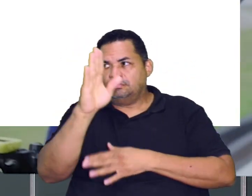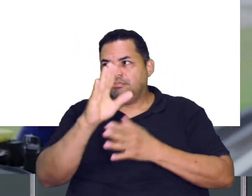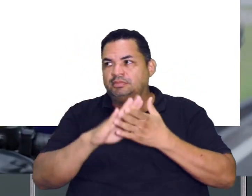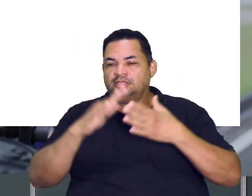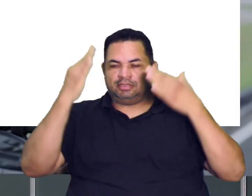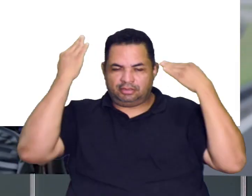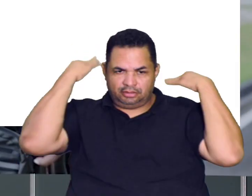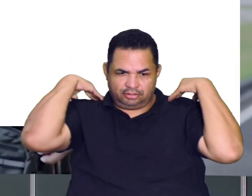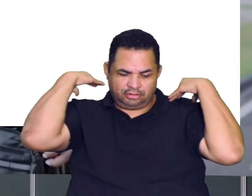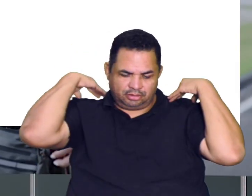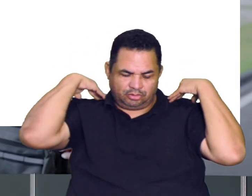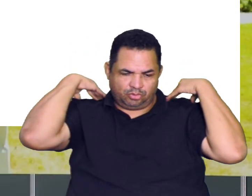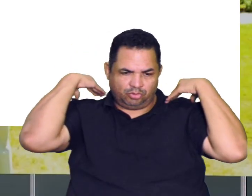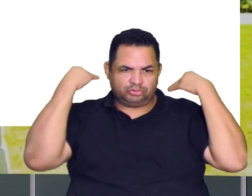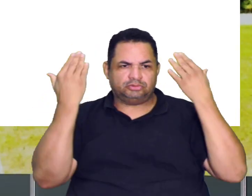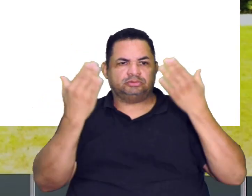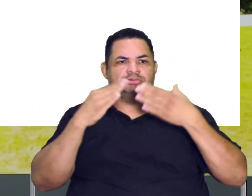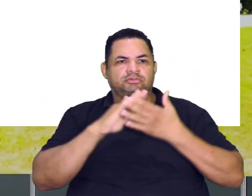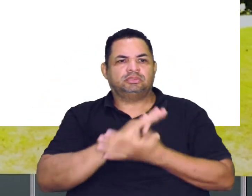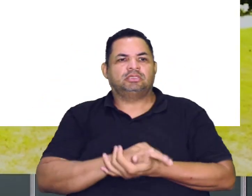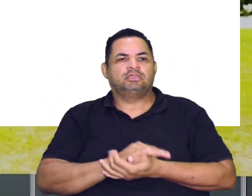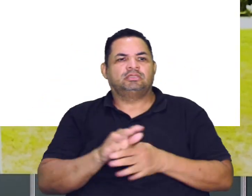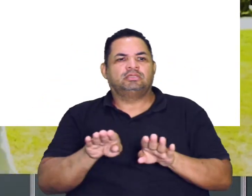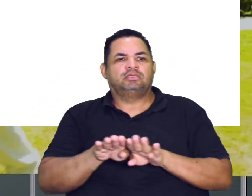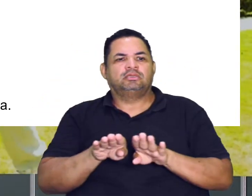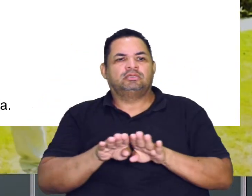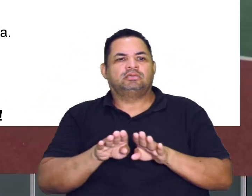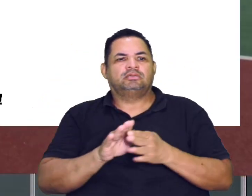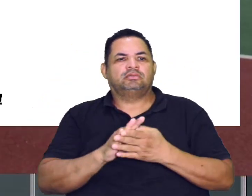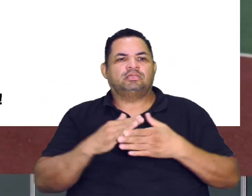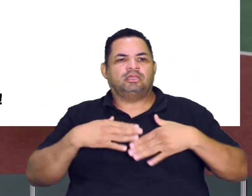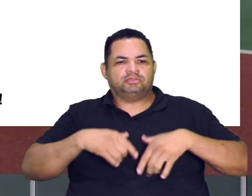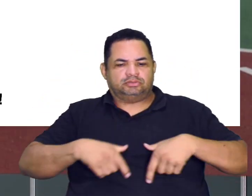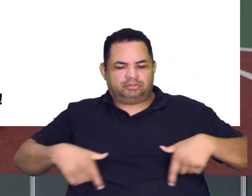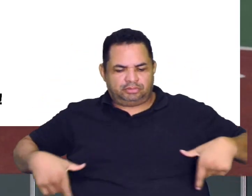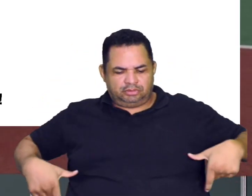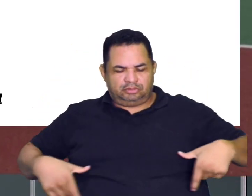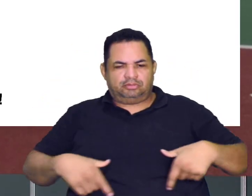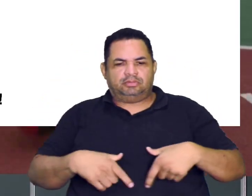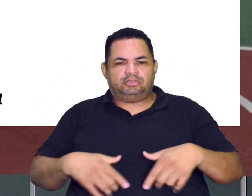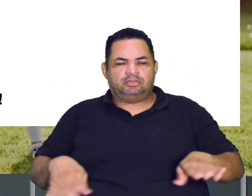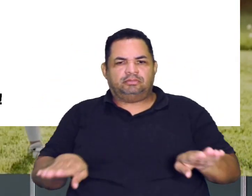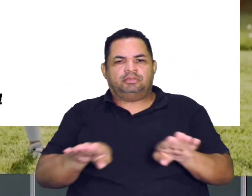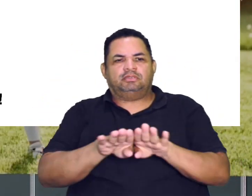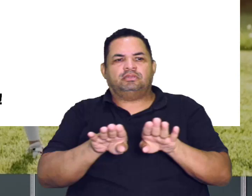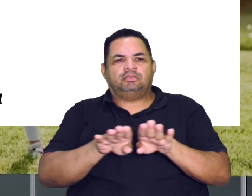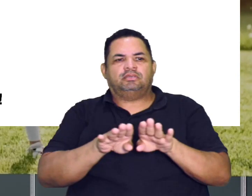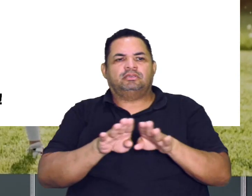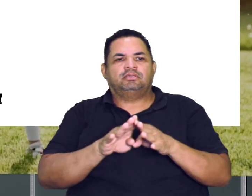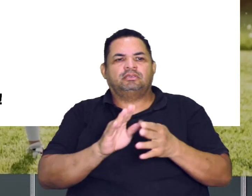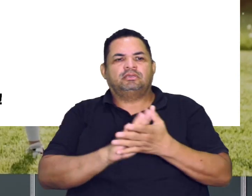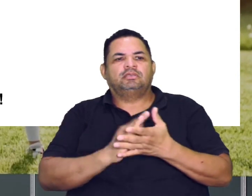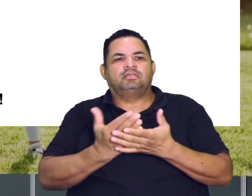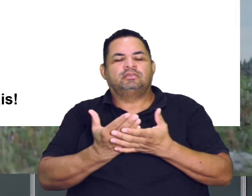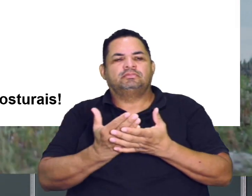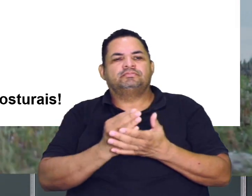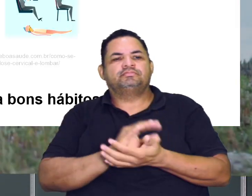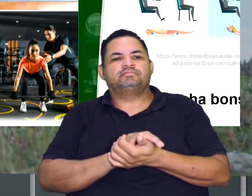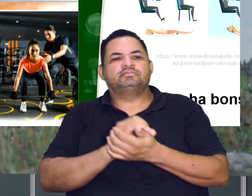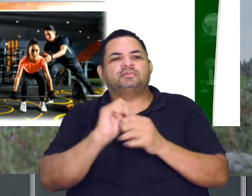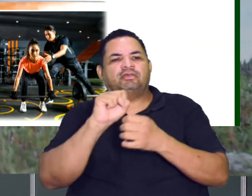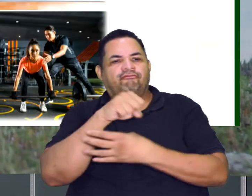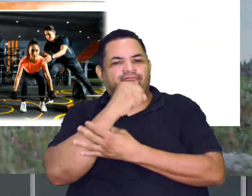das costas e também do core, né, do nosso abdômen, faz toda a diferença. Fazer